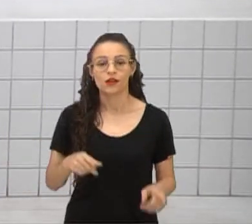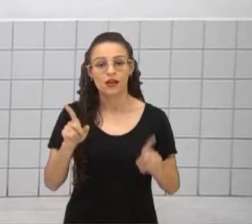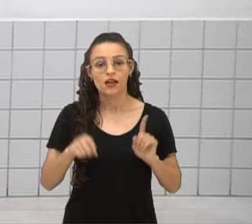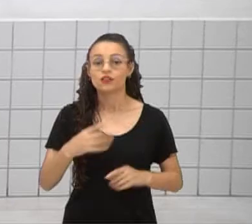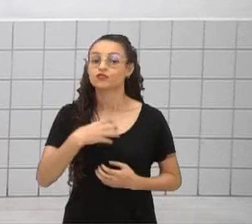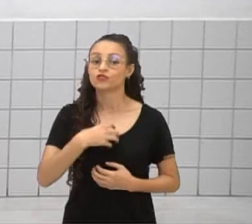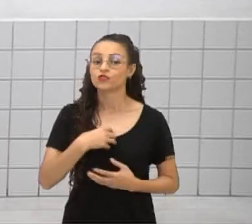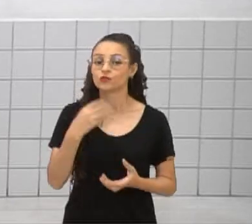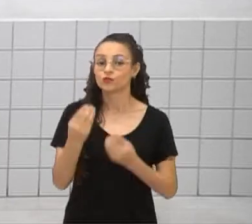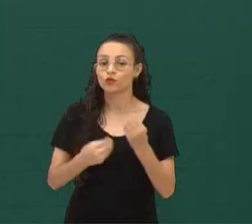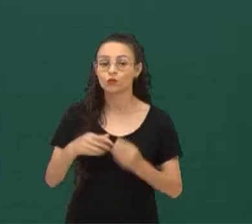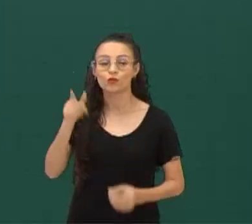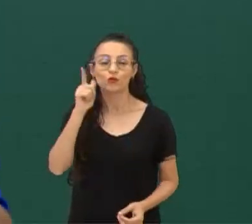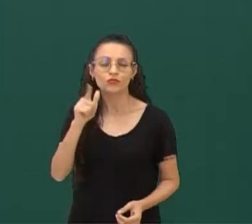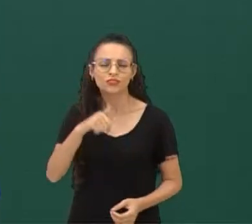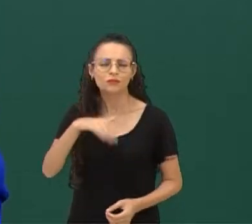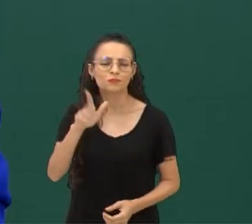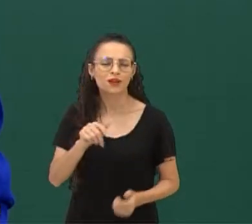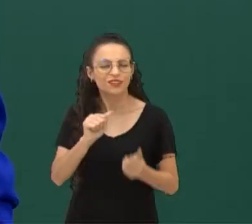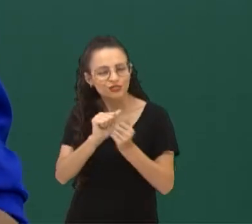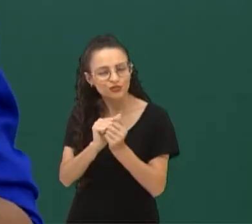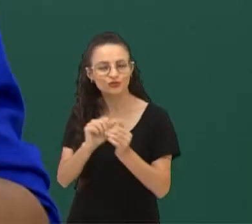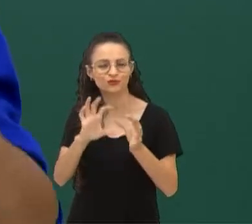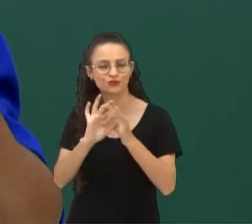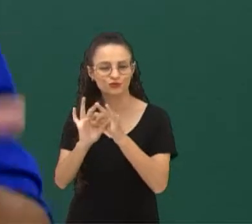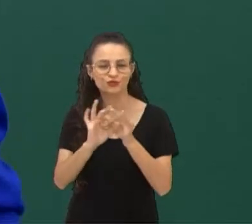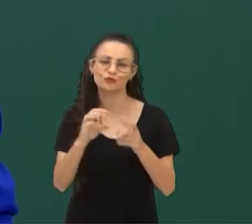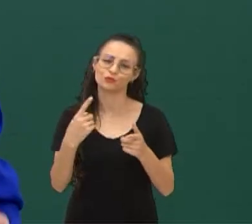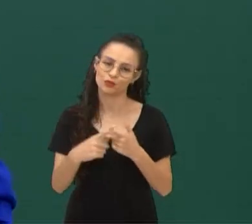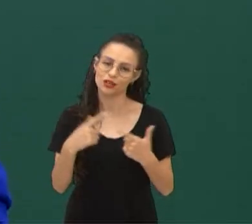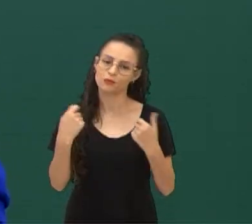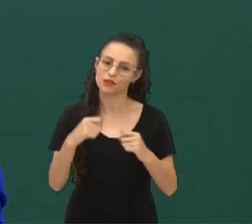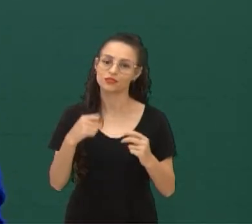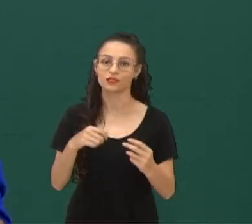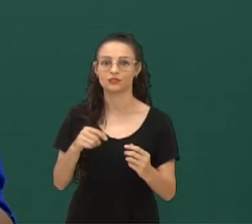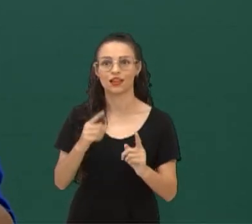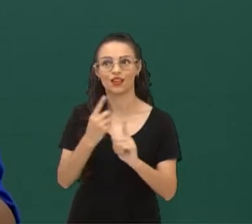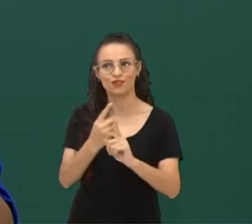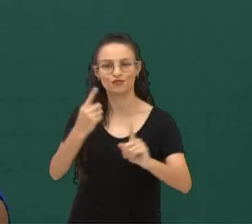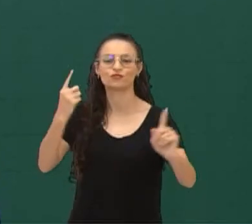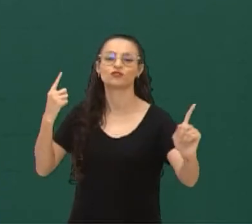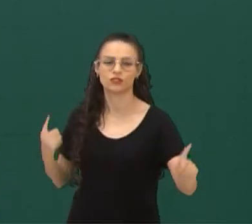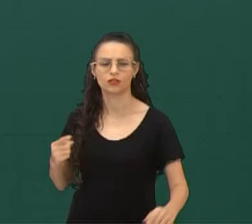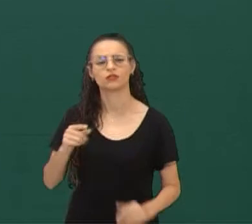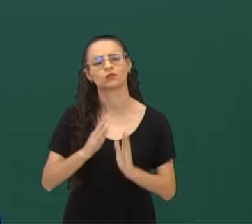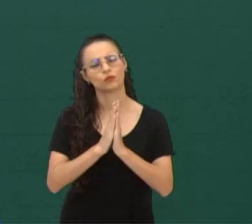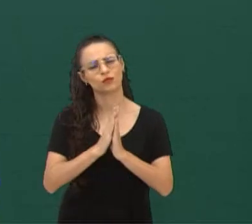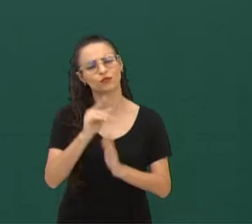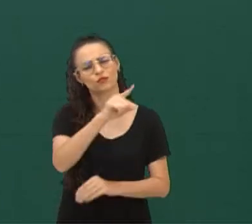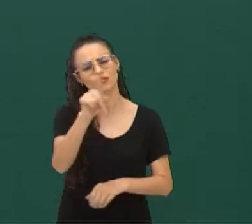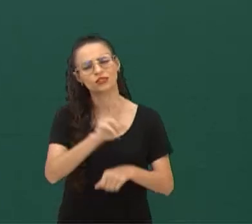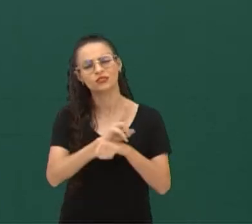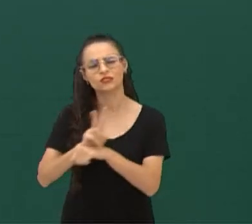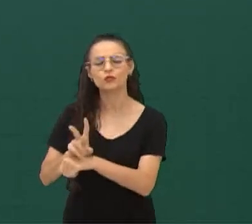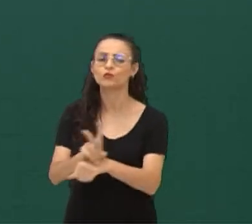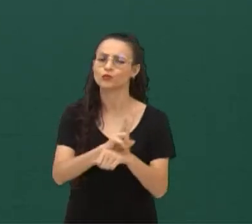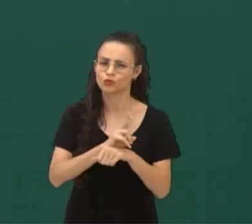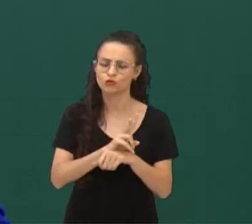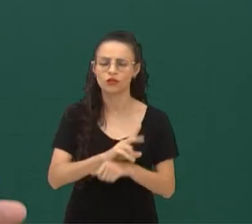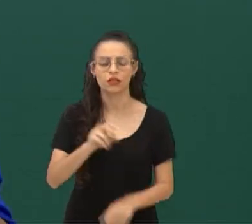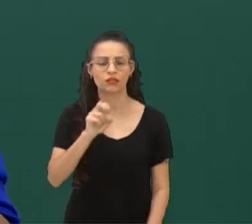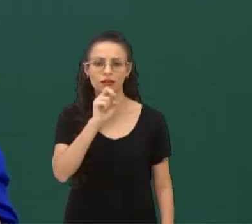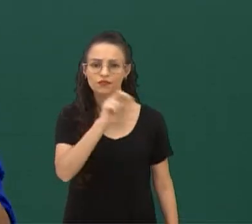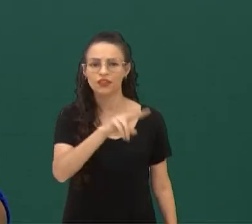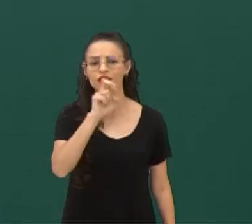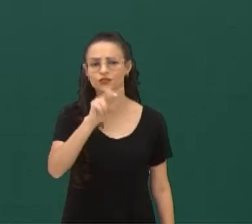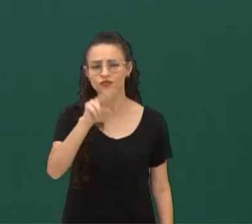uma maneira que a gente atende conseguir ficar um pouco mais junto né já que a gente tem que manter o distanciamento pessoal Se cuidem por favor a